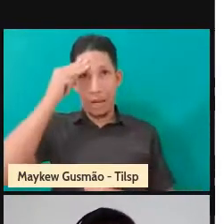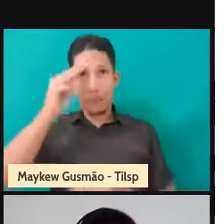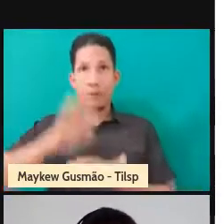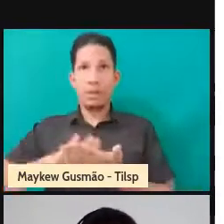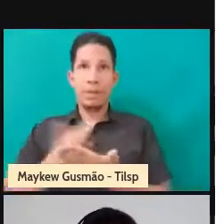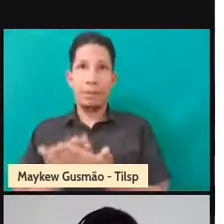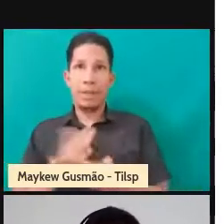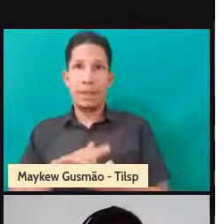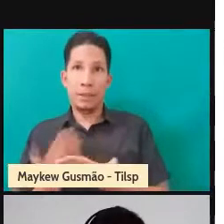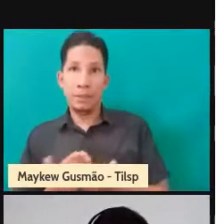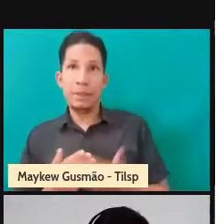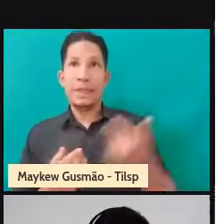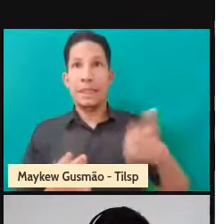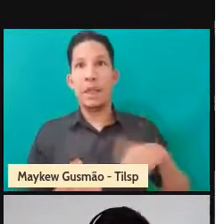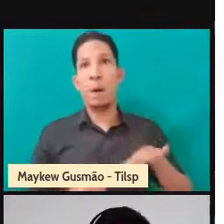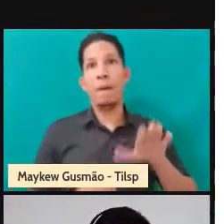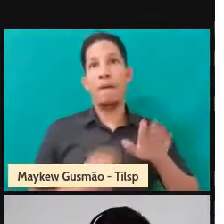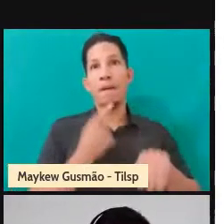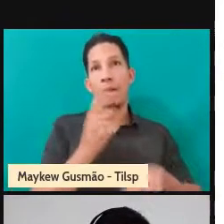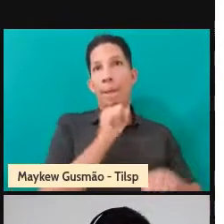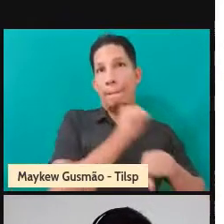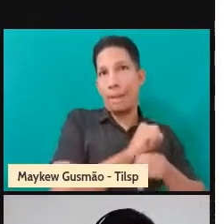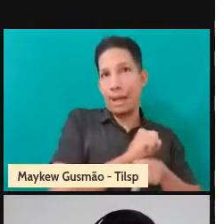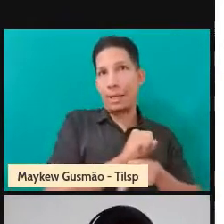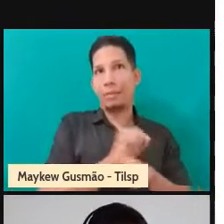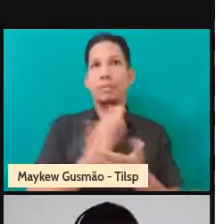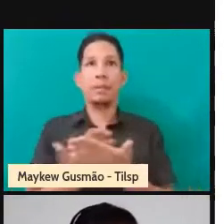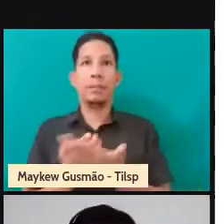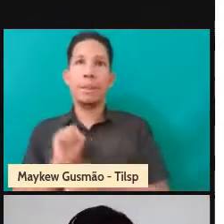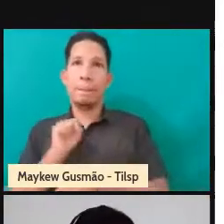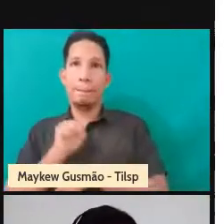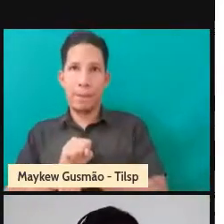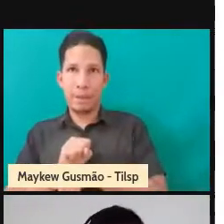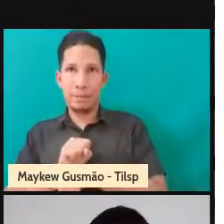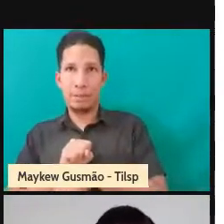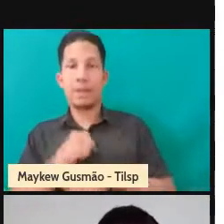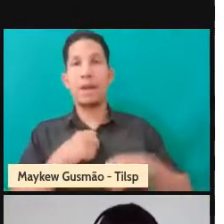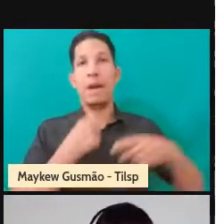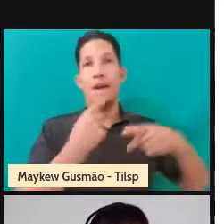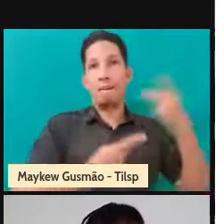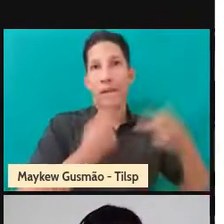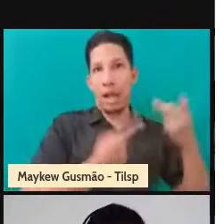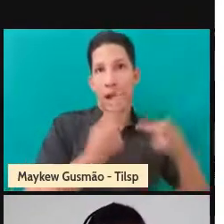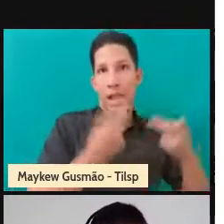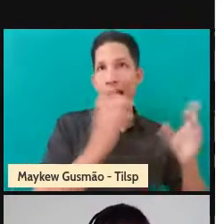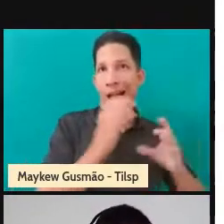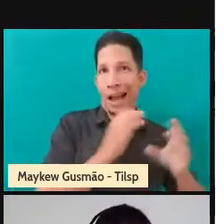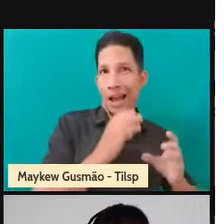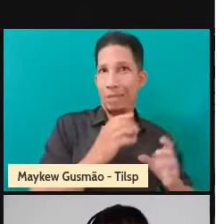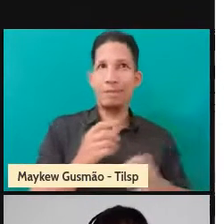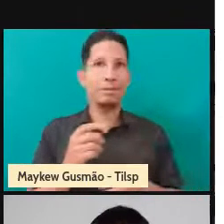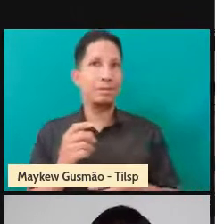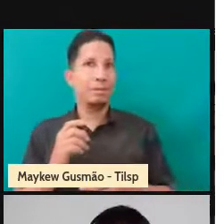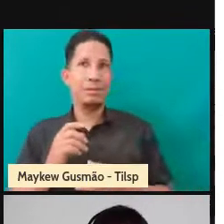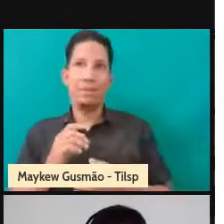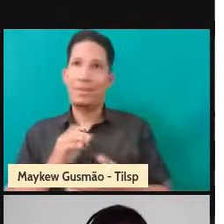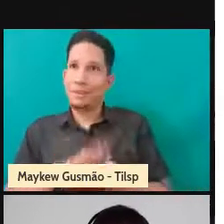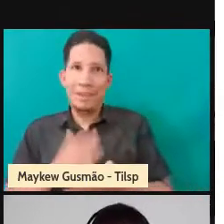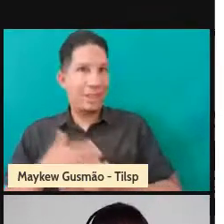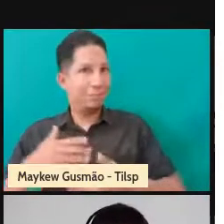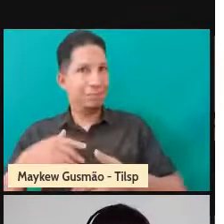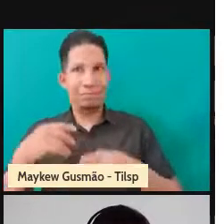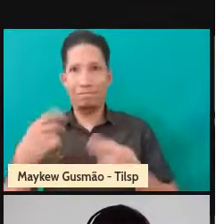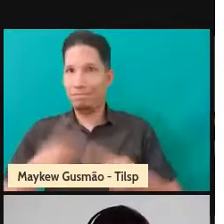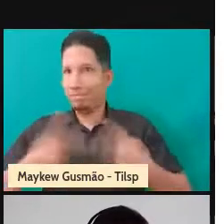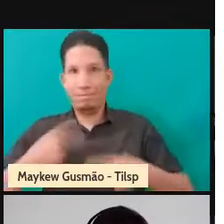se eu parar de falar, ele vai parar de interpretar. Se eu falar muito rápido, ele vai ter que dar um jeito de